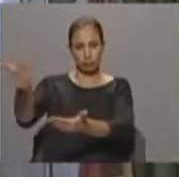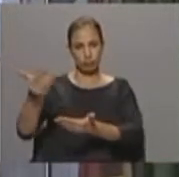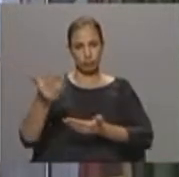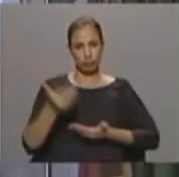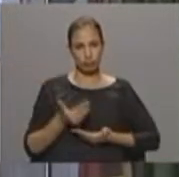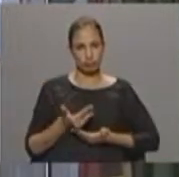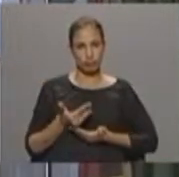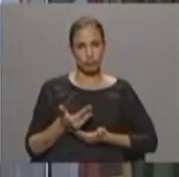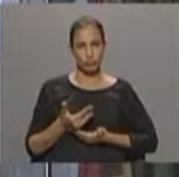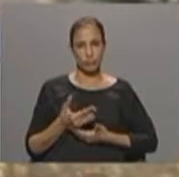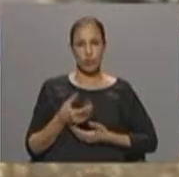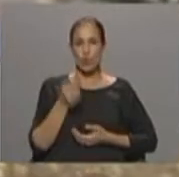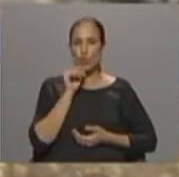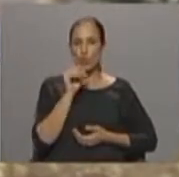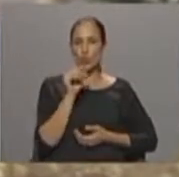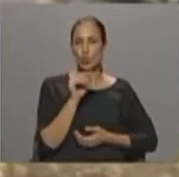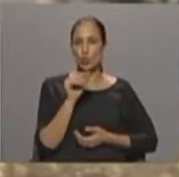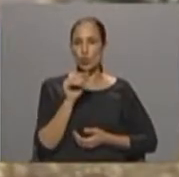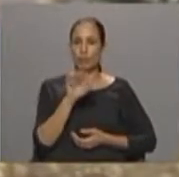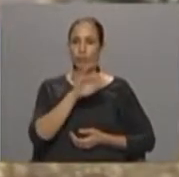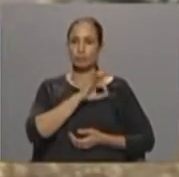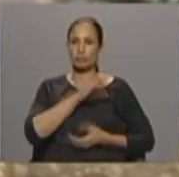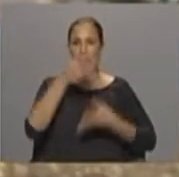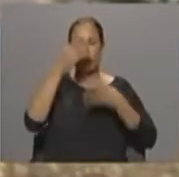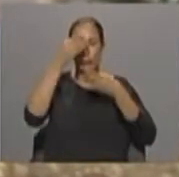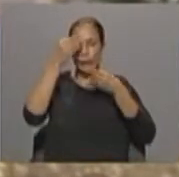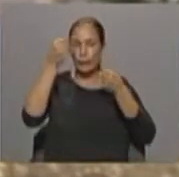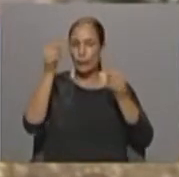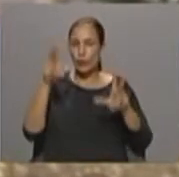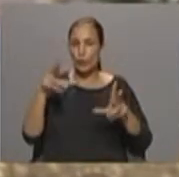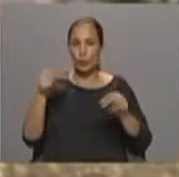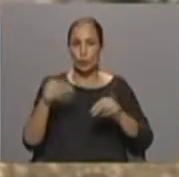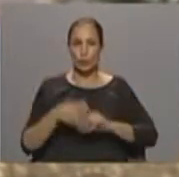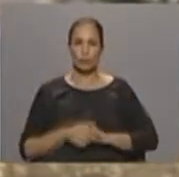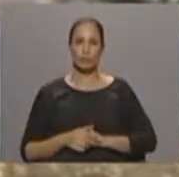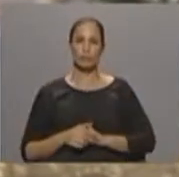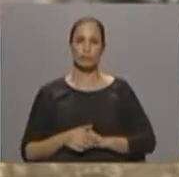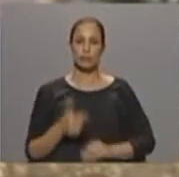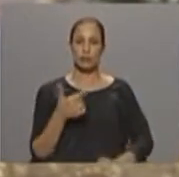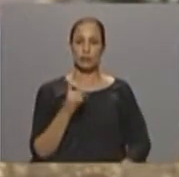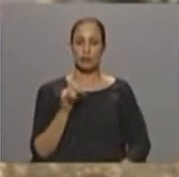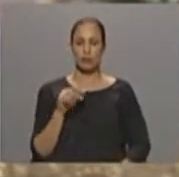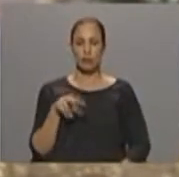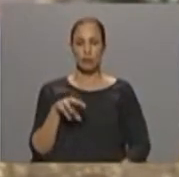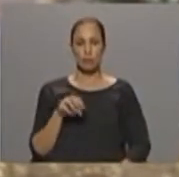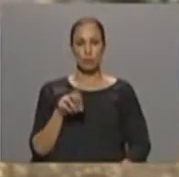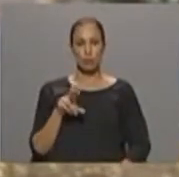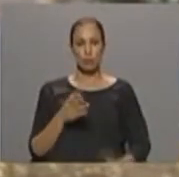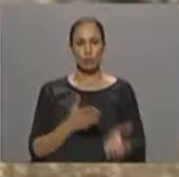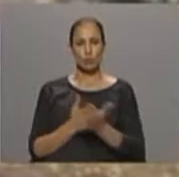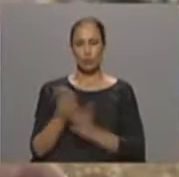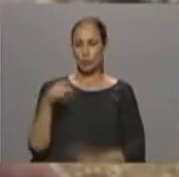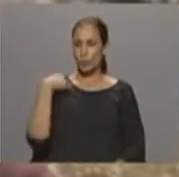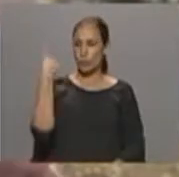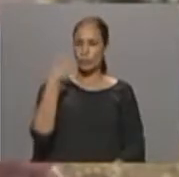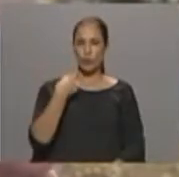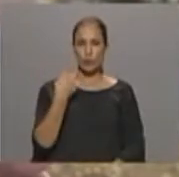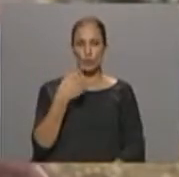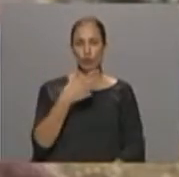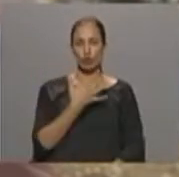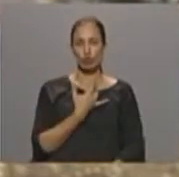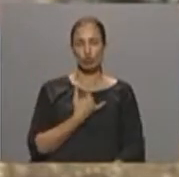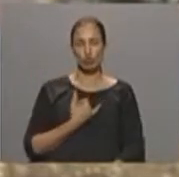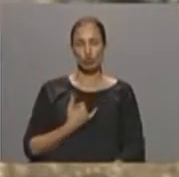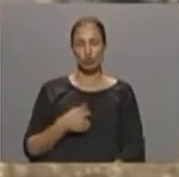esquecerá. Nós, em Timor, ainda estamos a recordar a sua grande figura e, neste momento, funciona em Dili